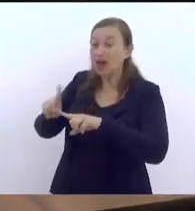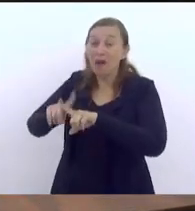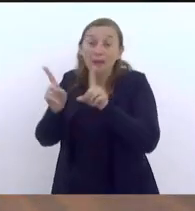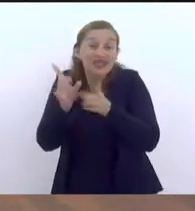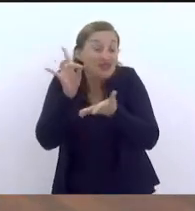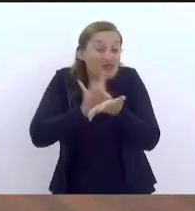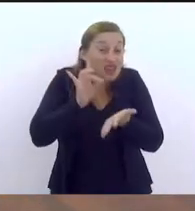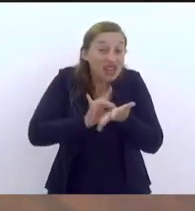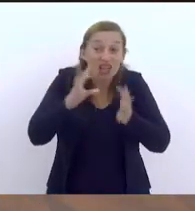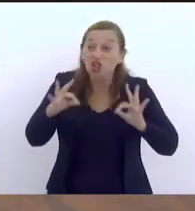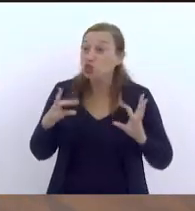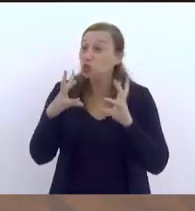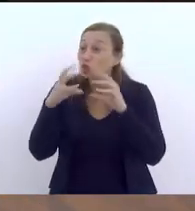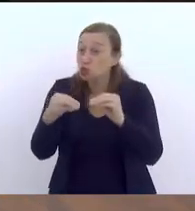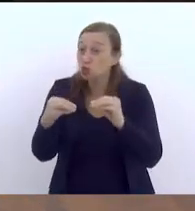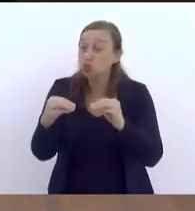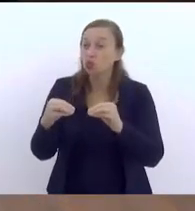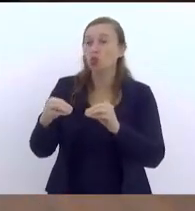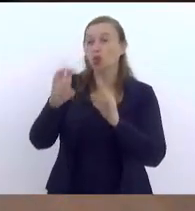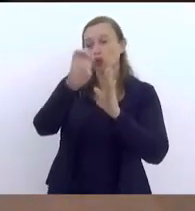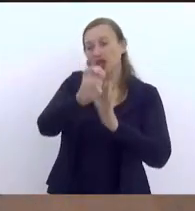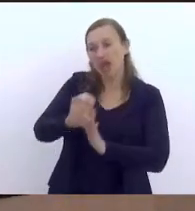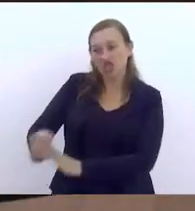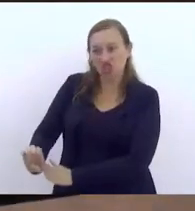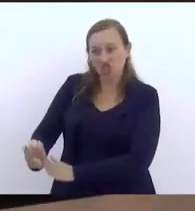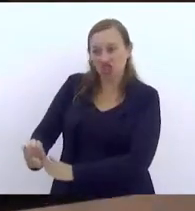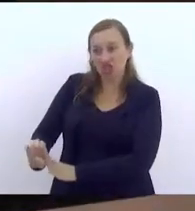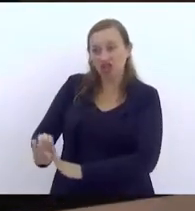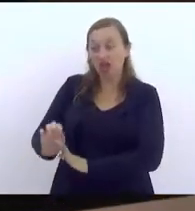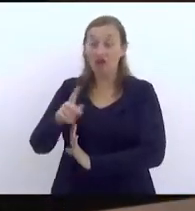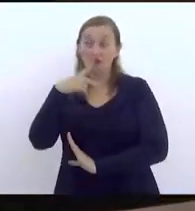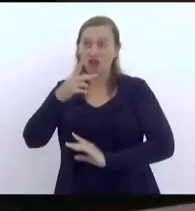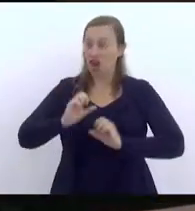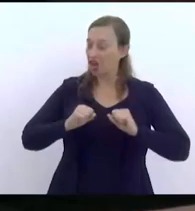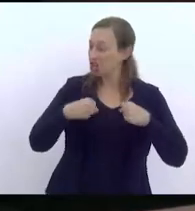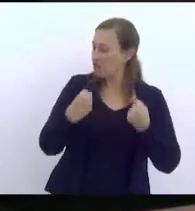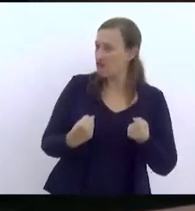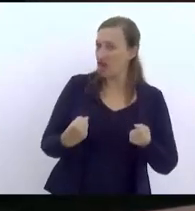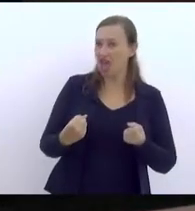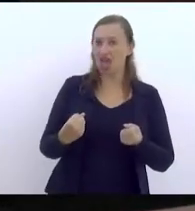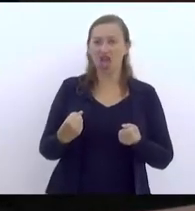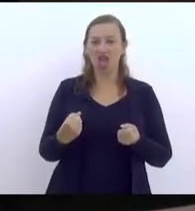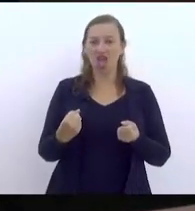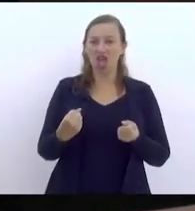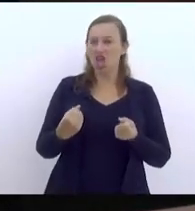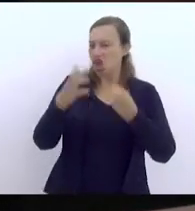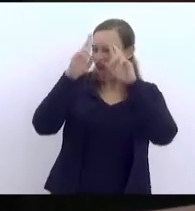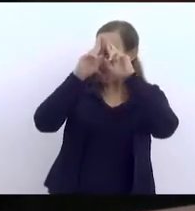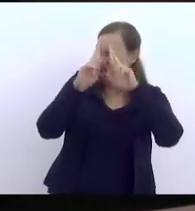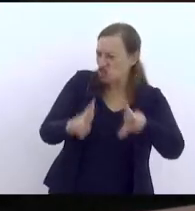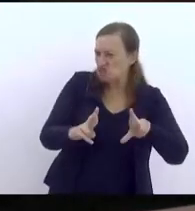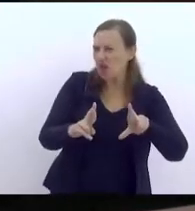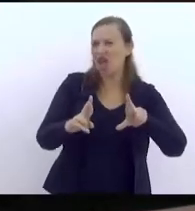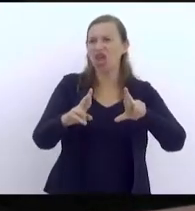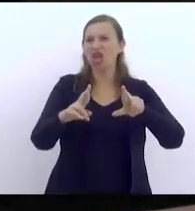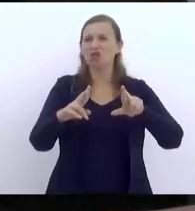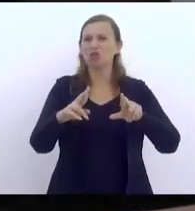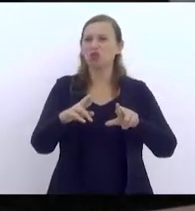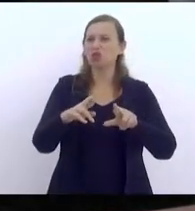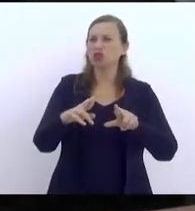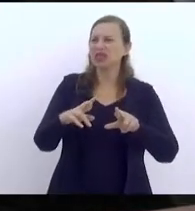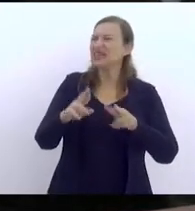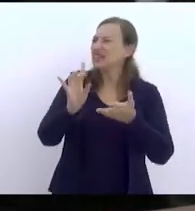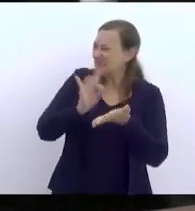a verdade é que tudo que a esquerda diz que defende, tolerância, respeito, esse,